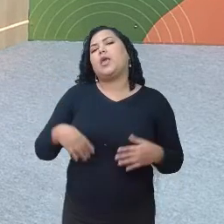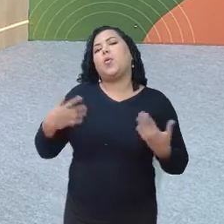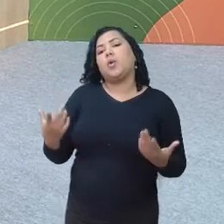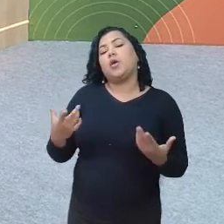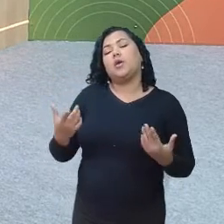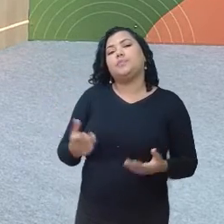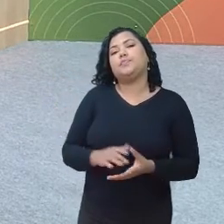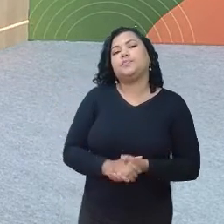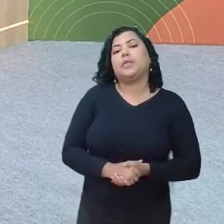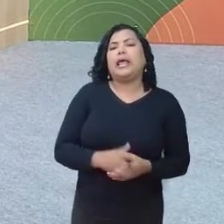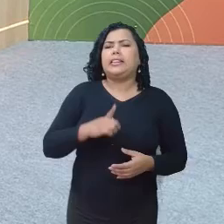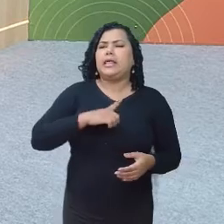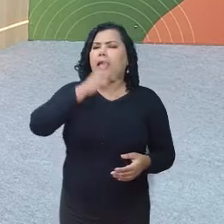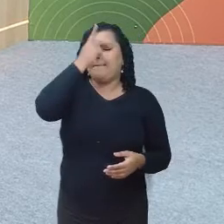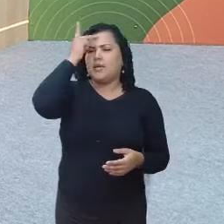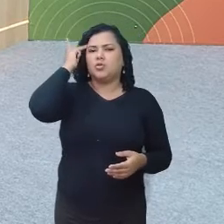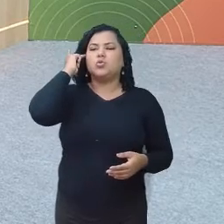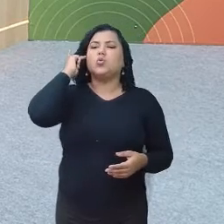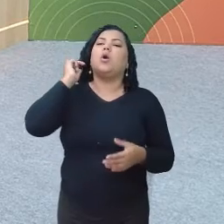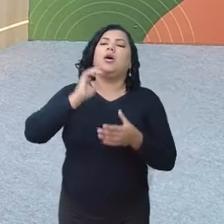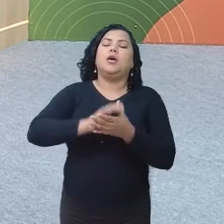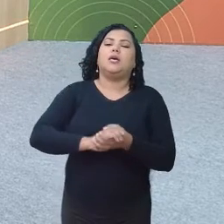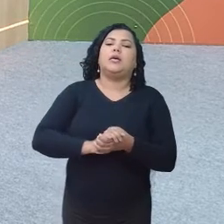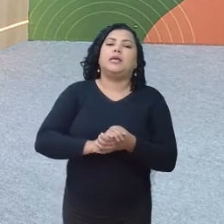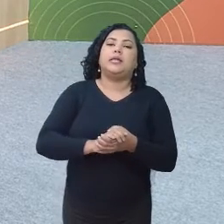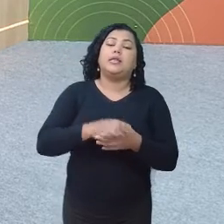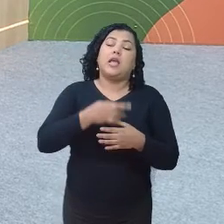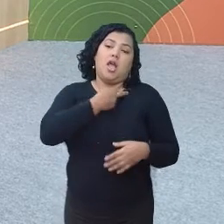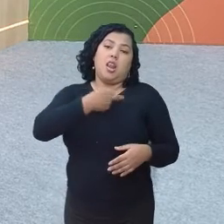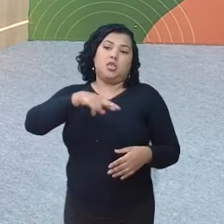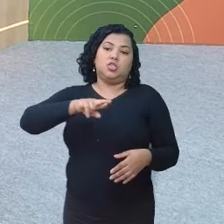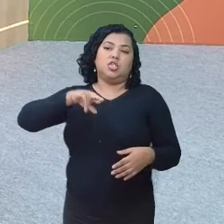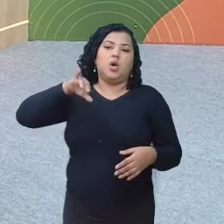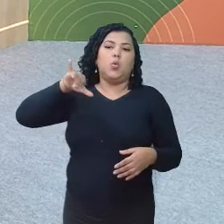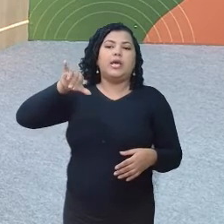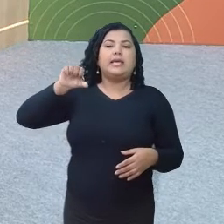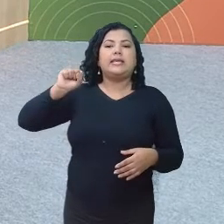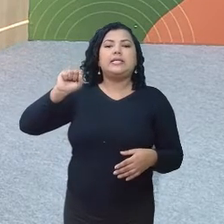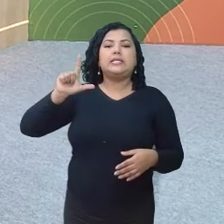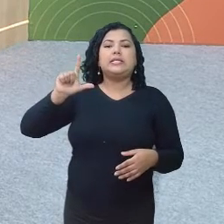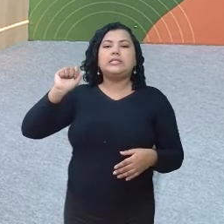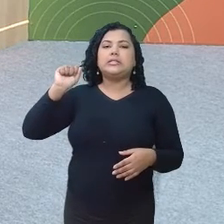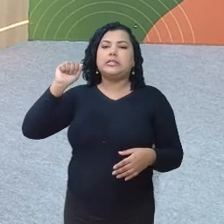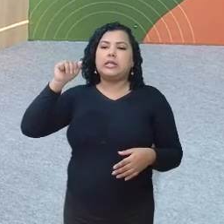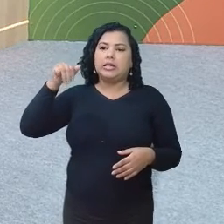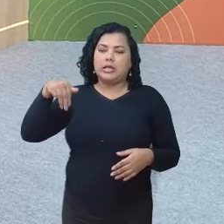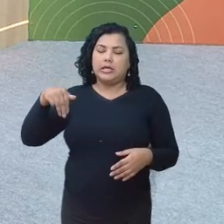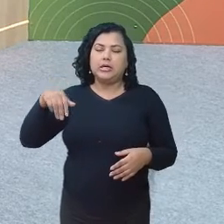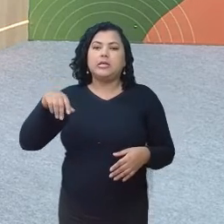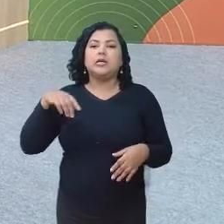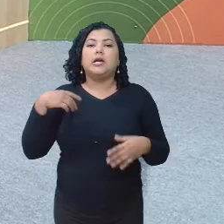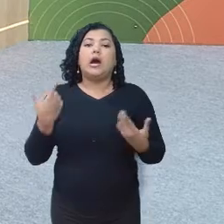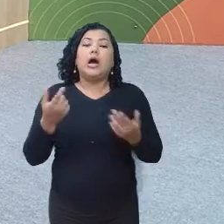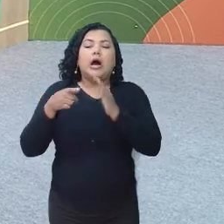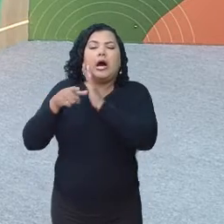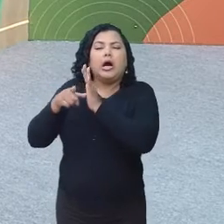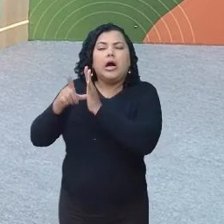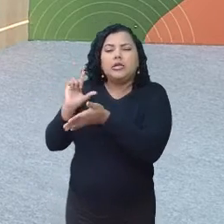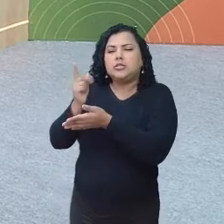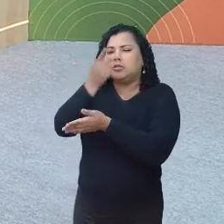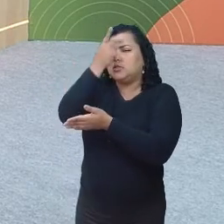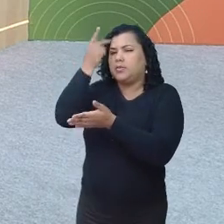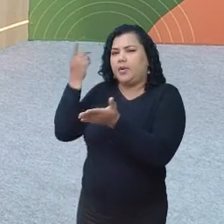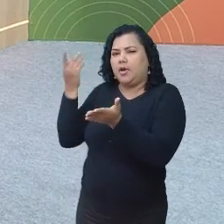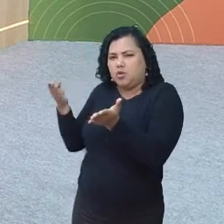aqueles que professam o islamismo, né, antes da chegada deles aqui. Então, após a chegada,